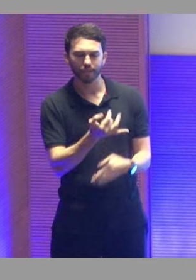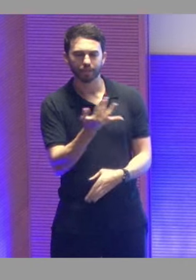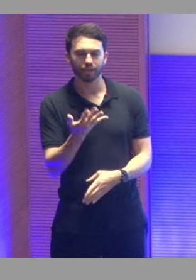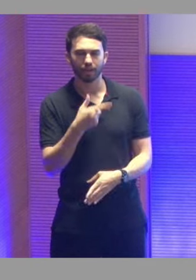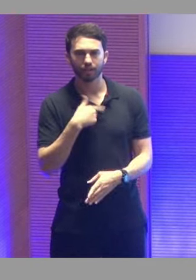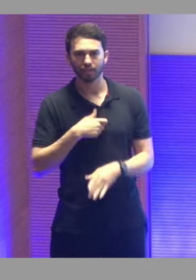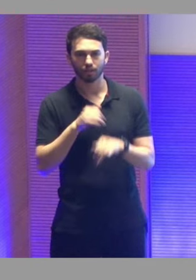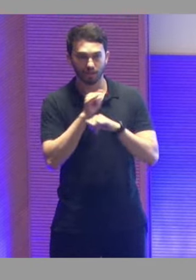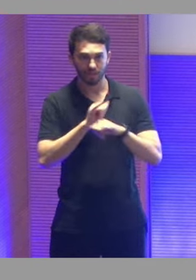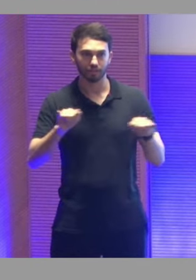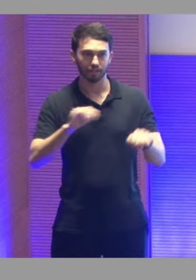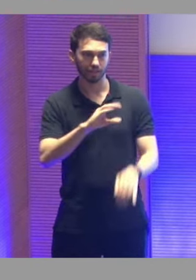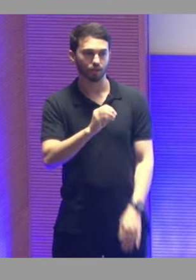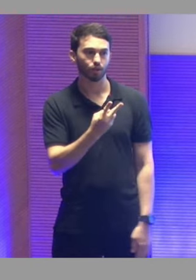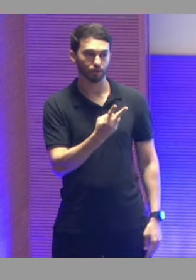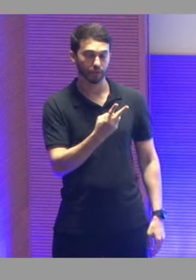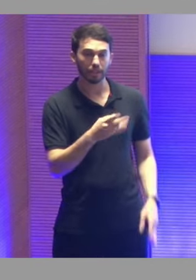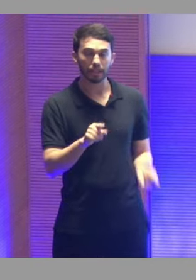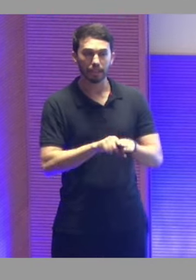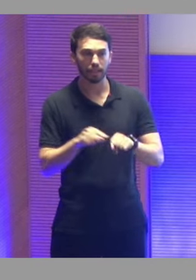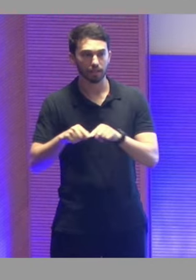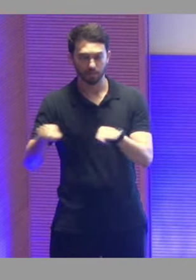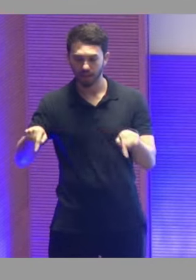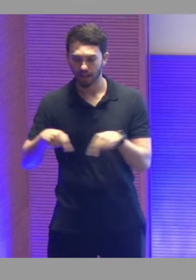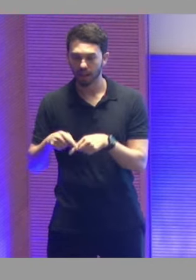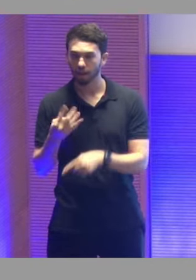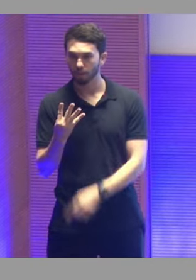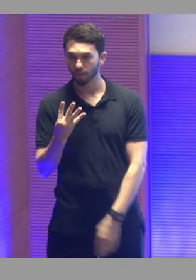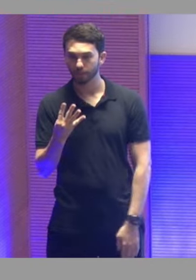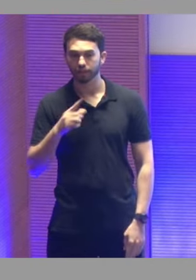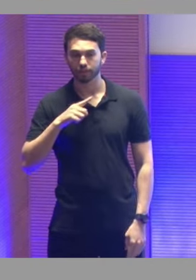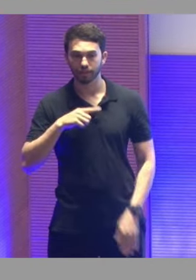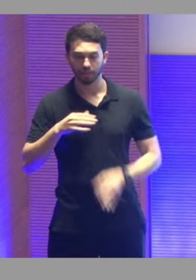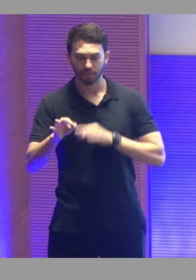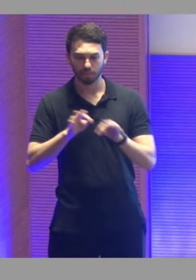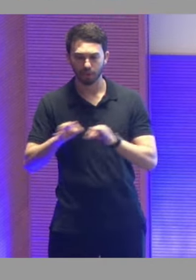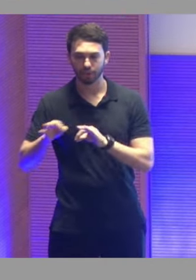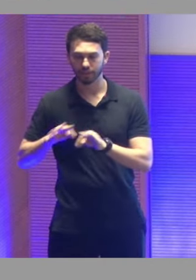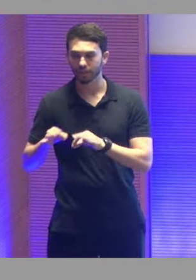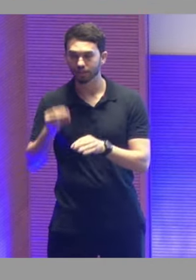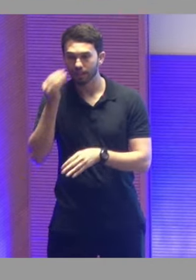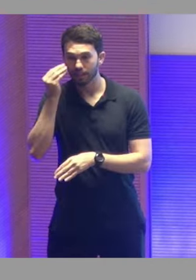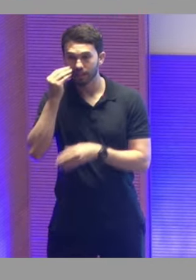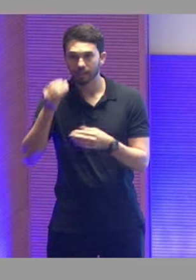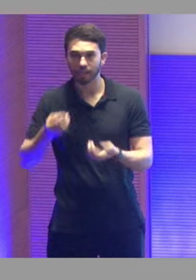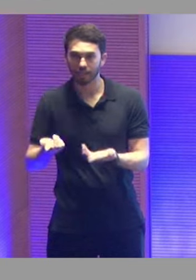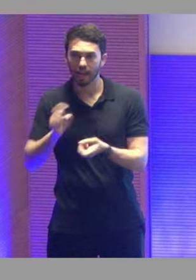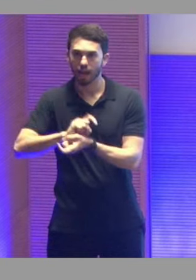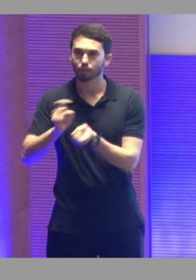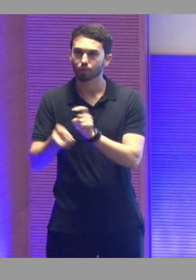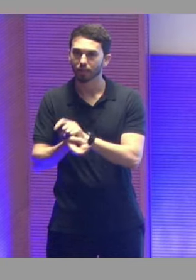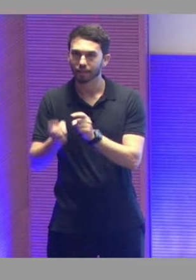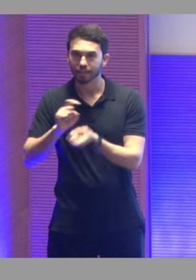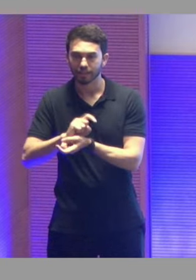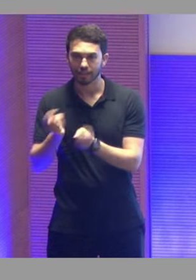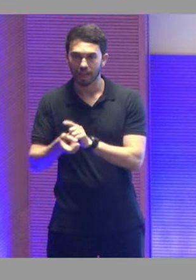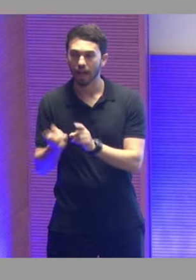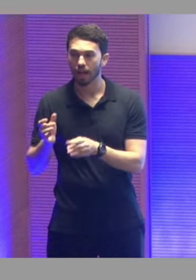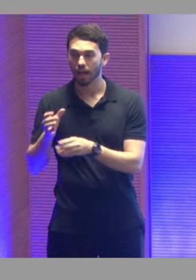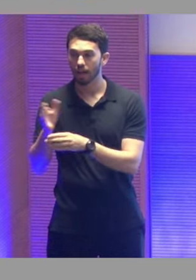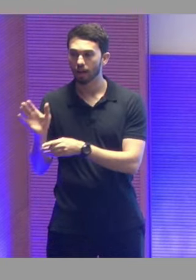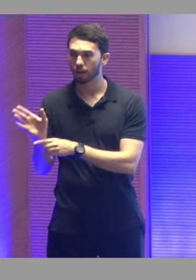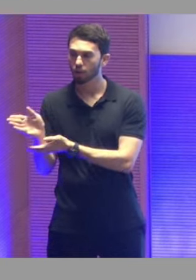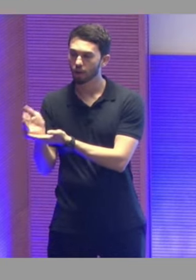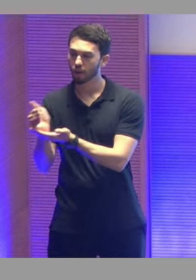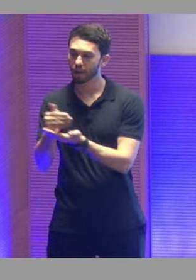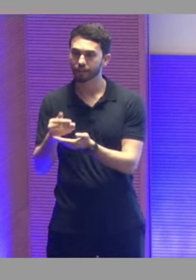dos dados de emissão e na sala 4ro a gente vai falar sobre processos que buscam automatizar a coleta de